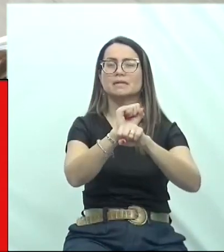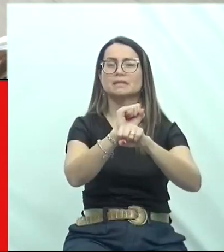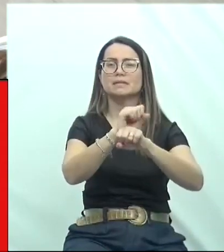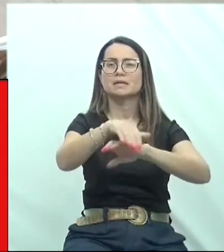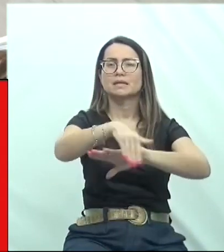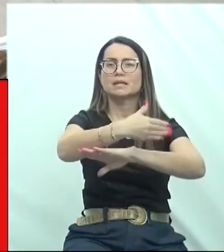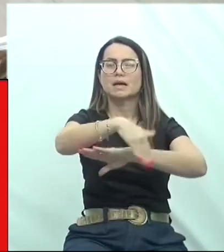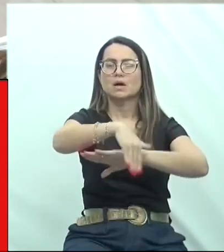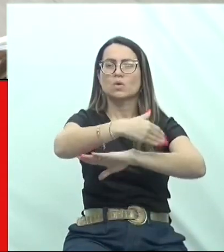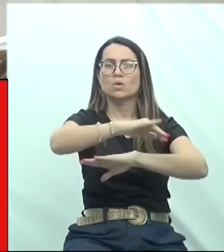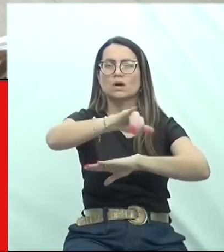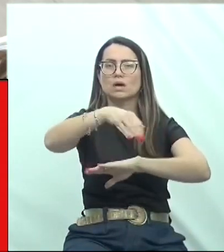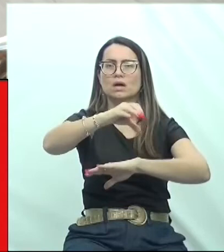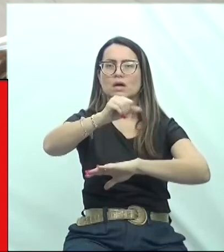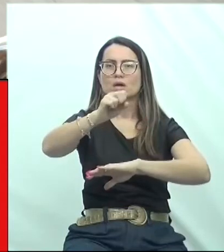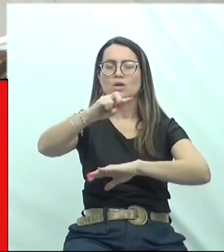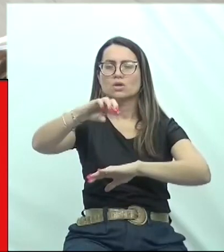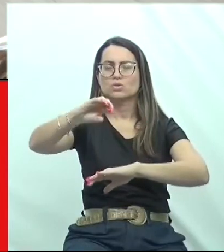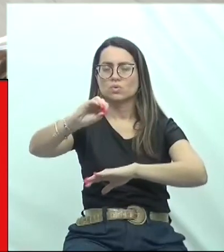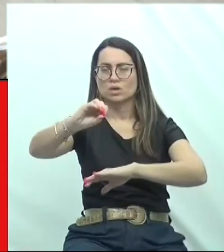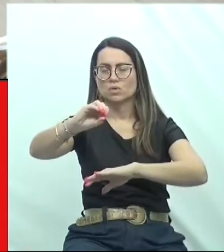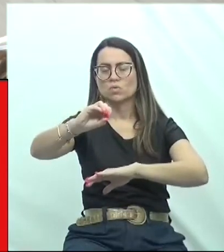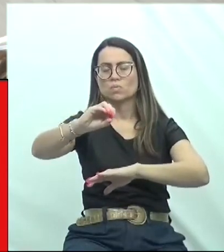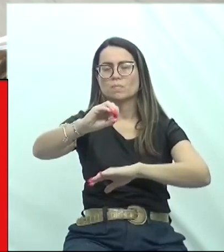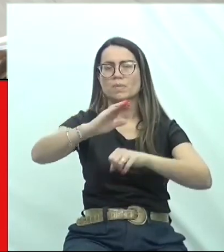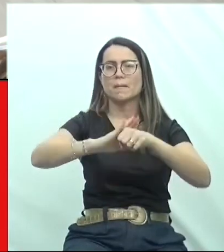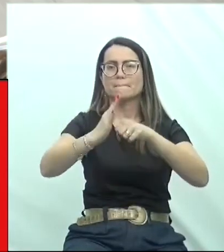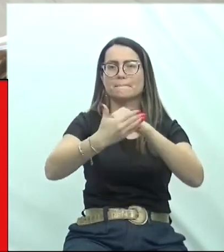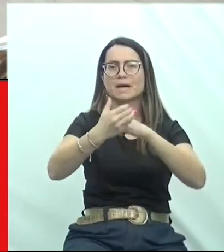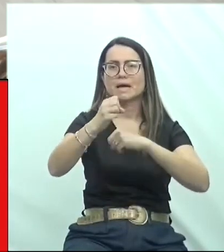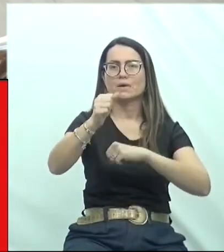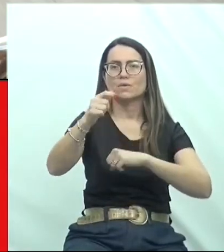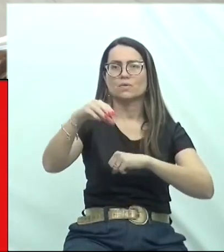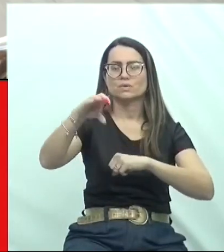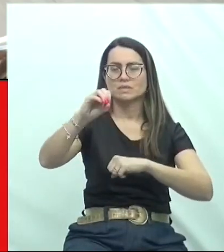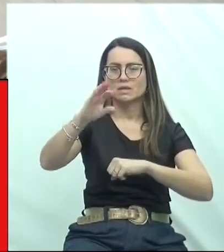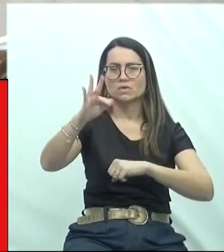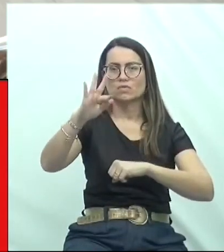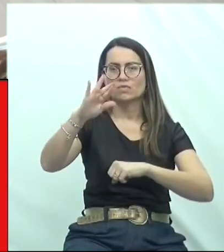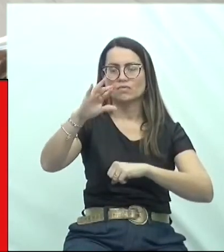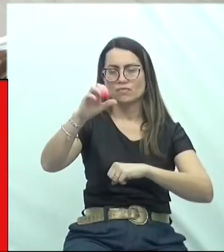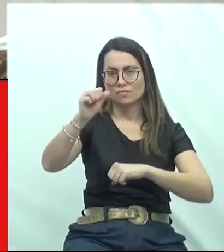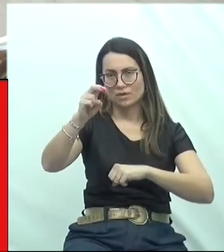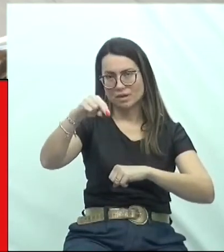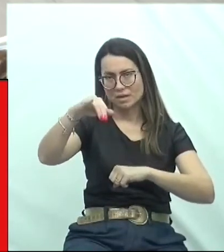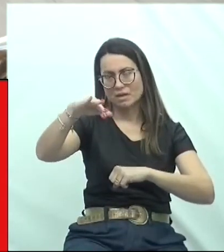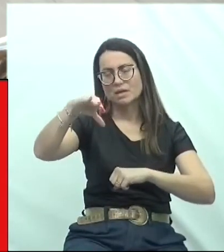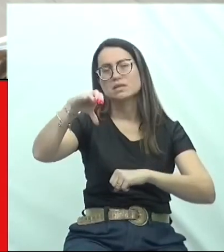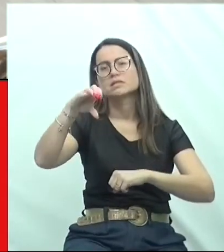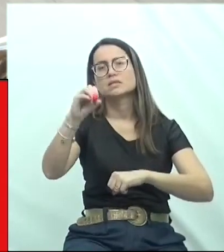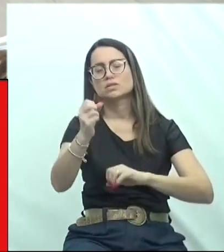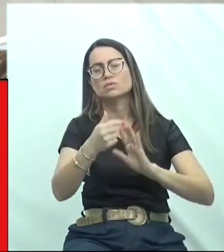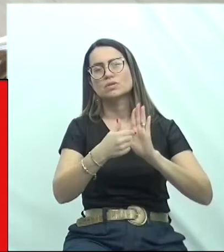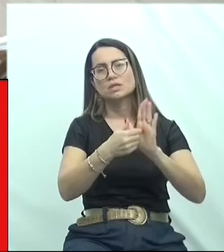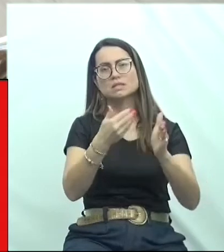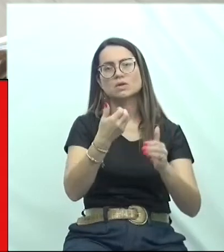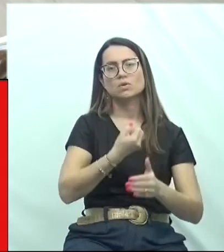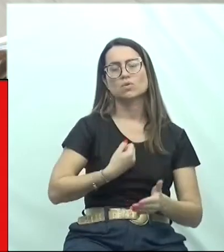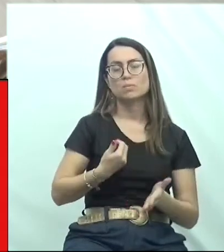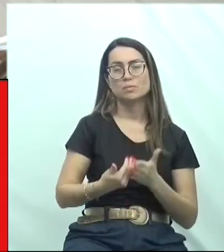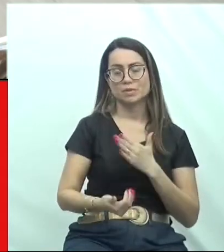João Alípio Brás, bairro São Francisco. Indicação 674-22, de autoria do vereador Júlio César